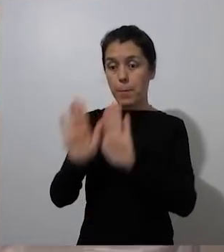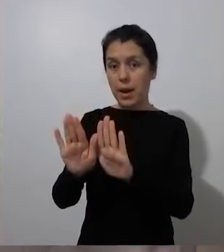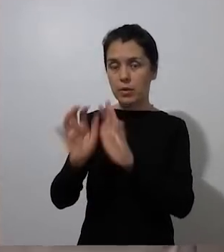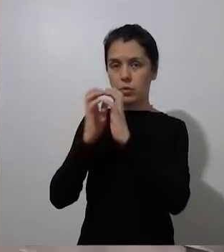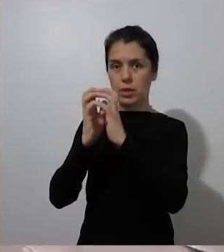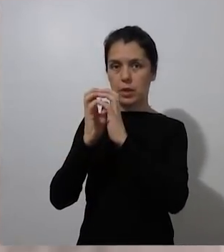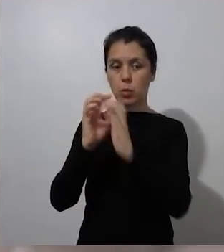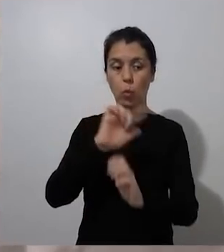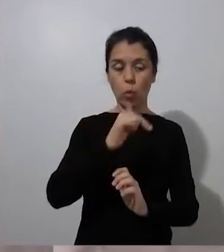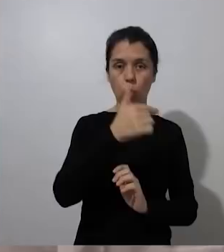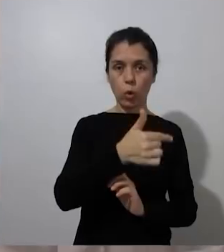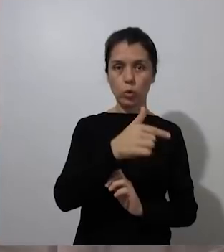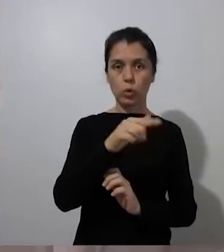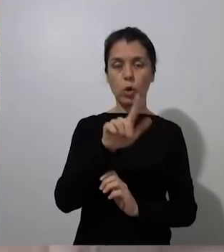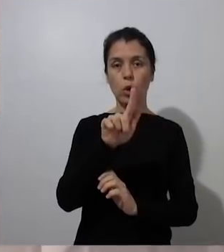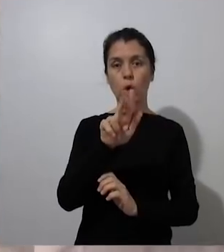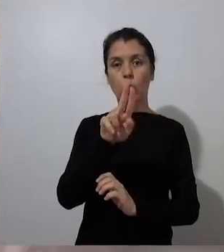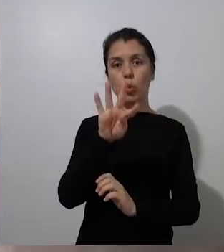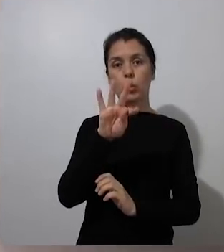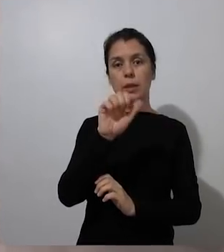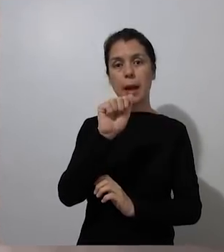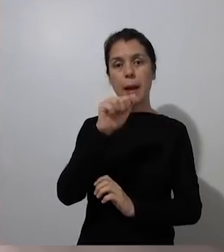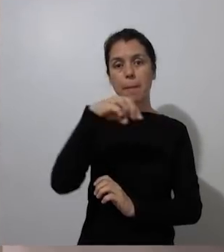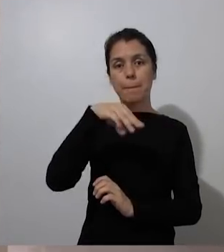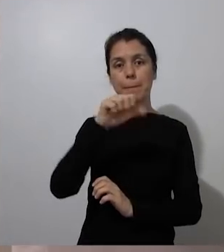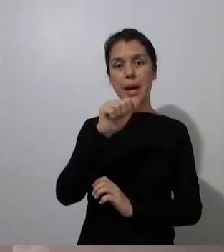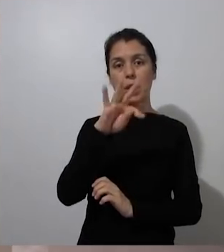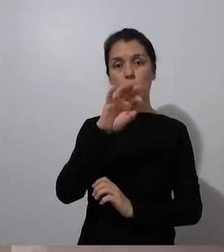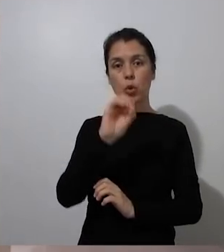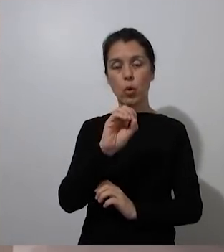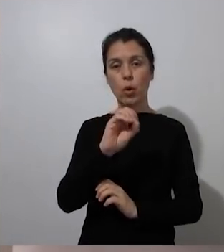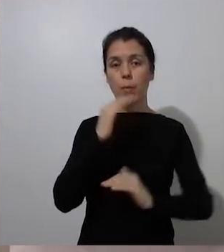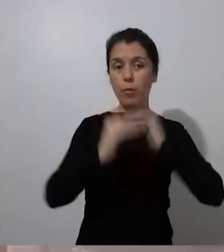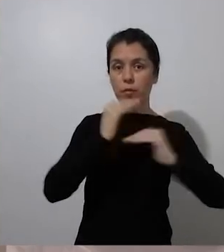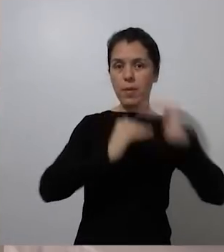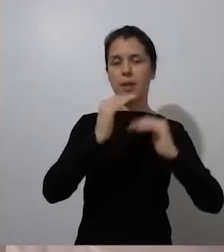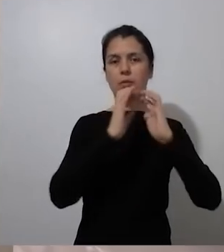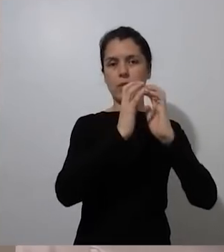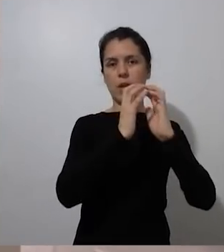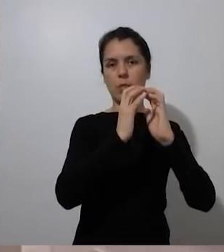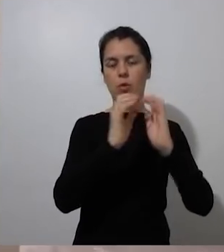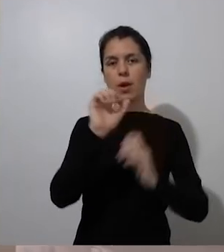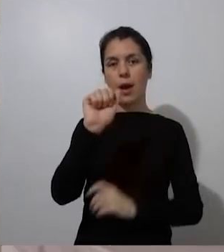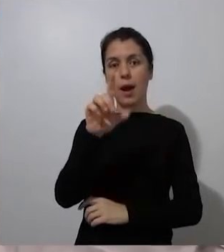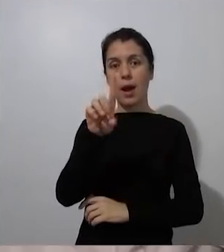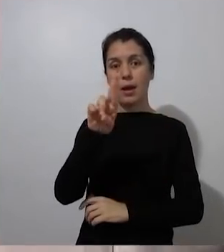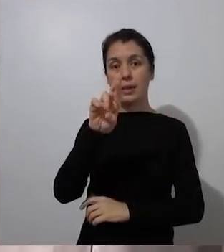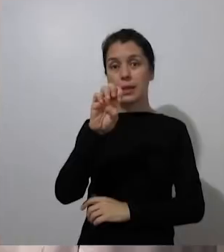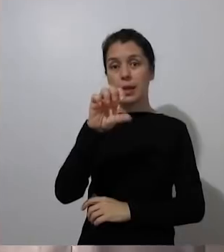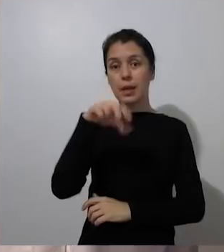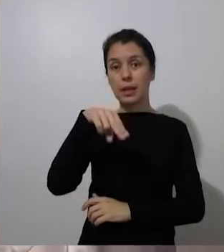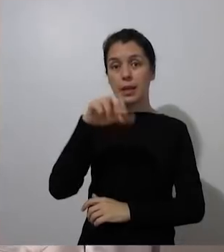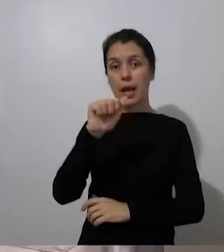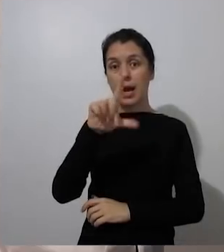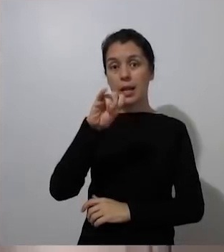o cérebro. O glutamato já é um neurotransmissor excitatório, então ele vai trabalhar aqui com aprendizagem, memória e concentração. A adrenalina,